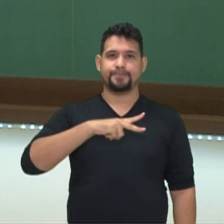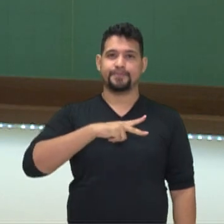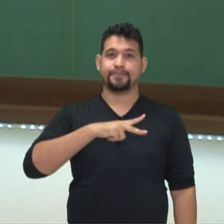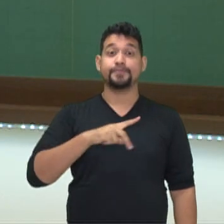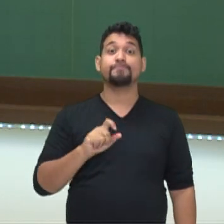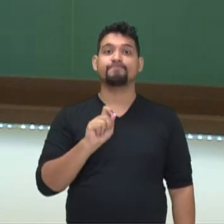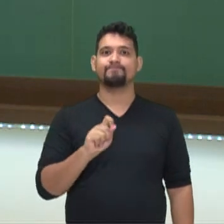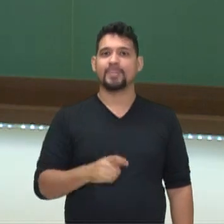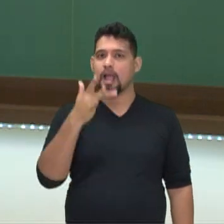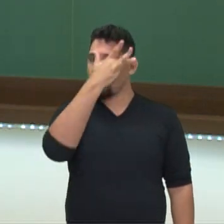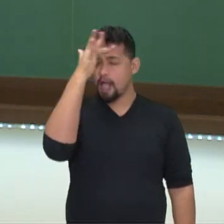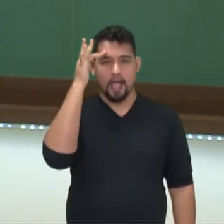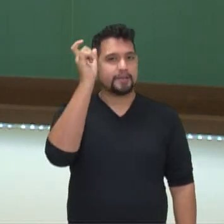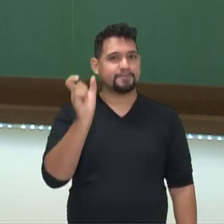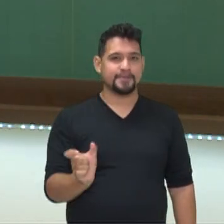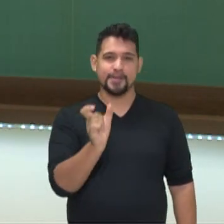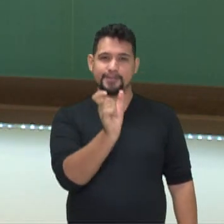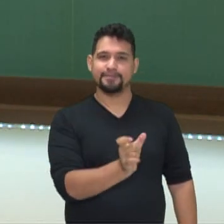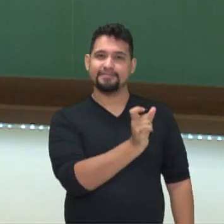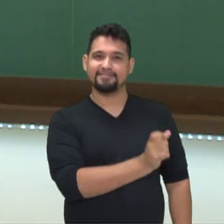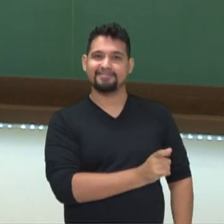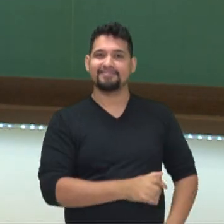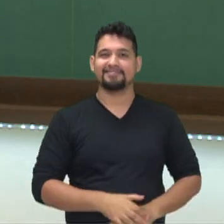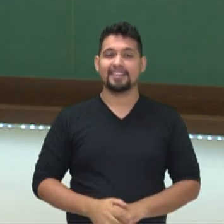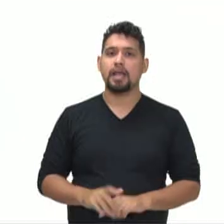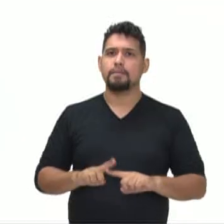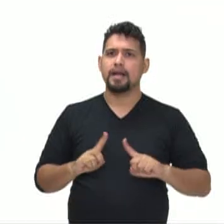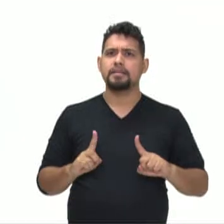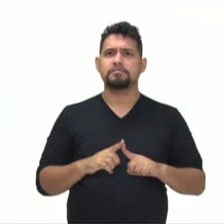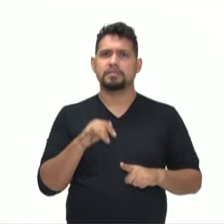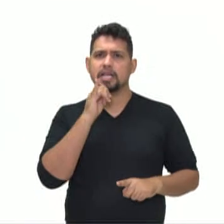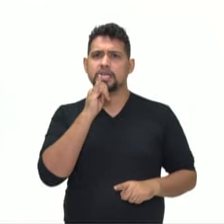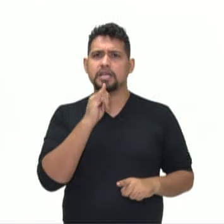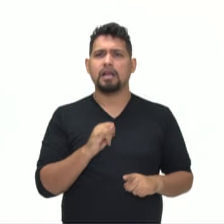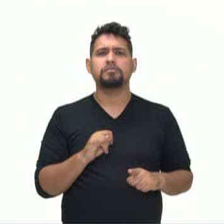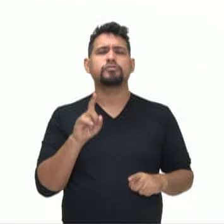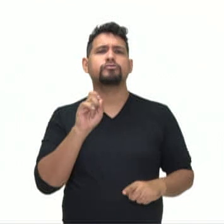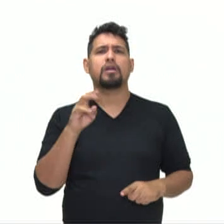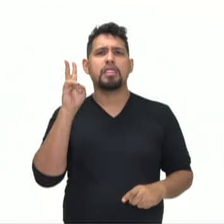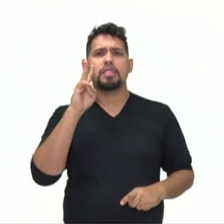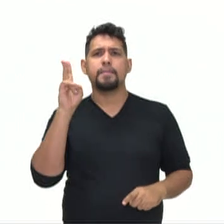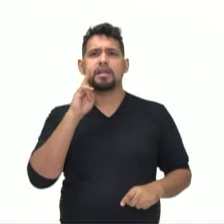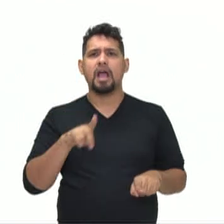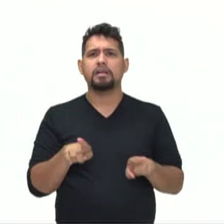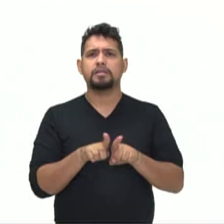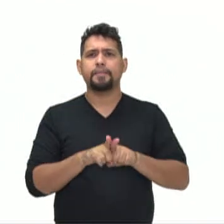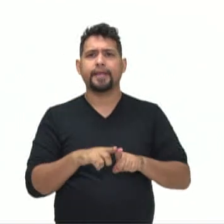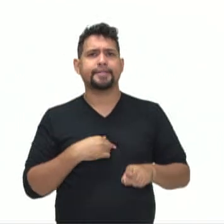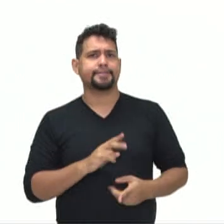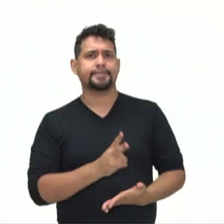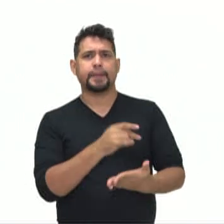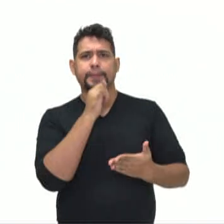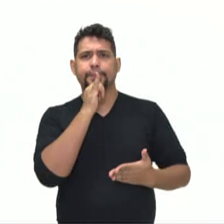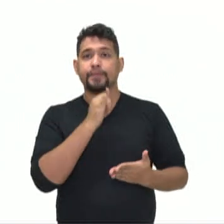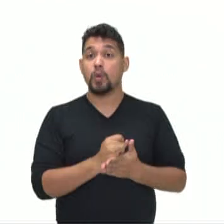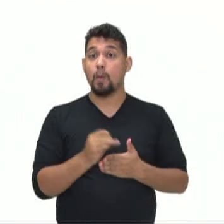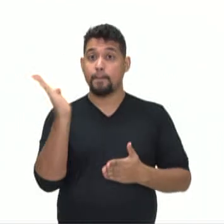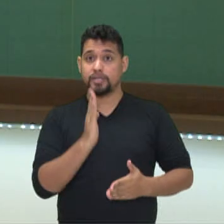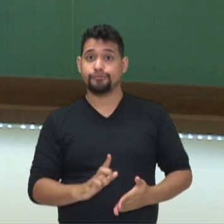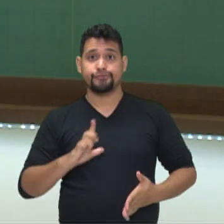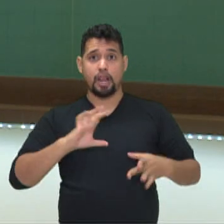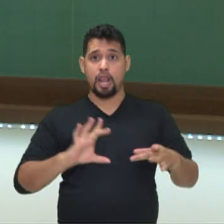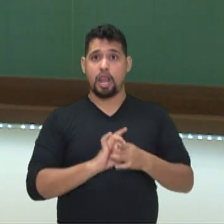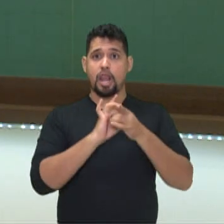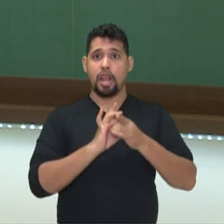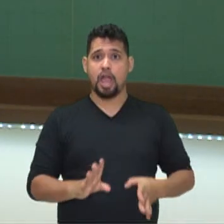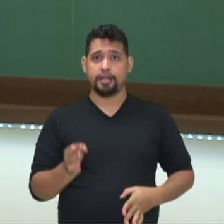dos cidadãos. Bom, a história da liberdade religiosa no Brasil. Nem sempre o Brasil teve liberdade